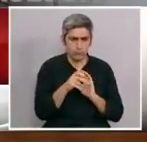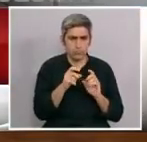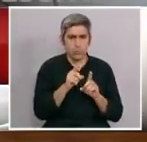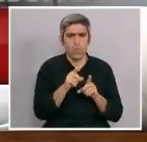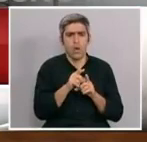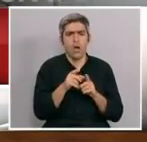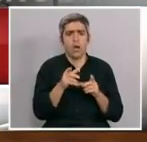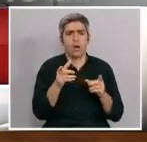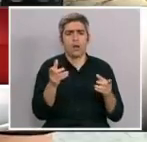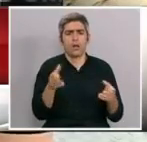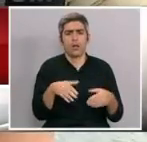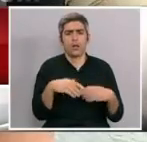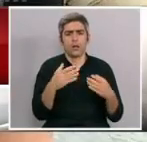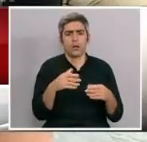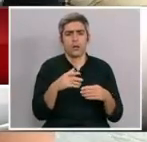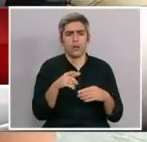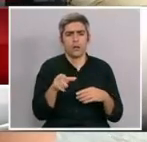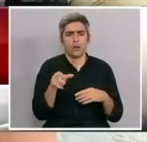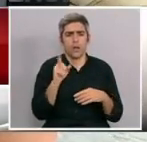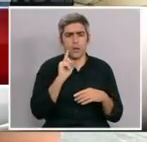fosse... Pronto,